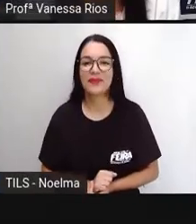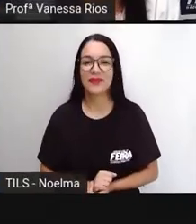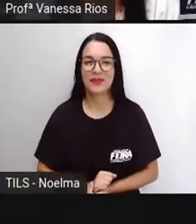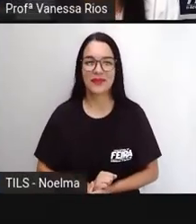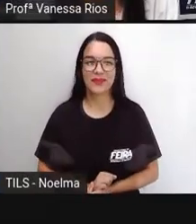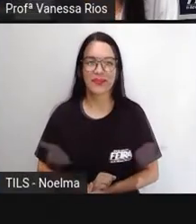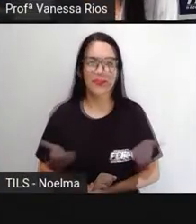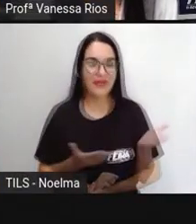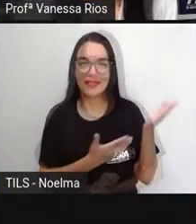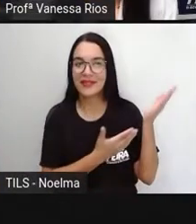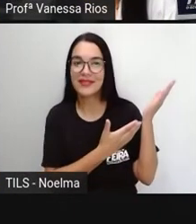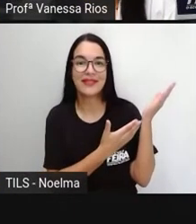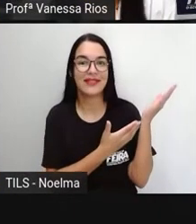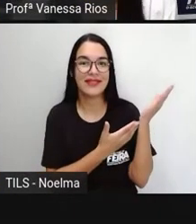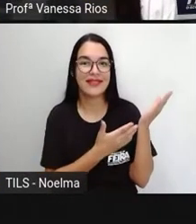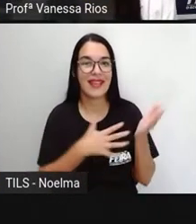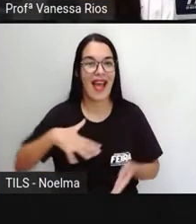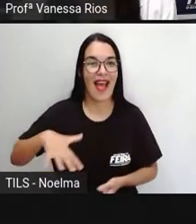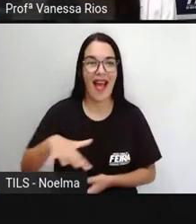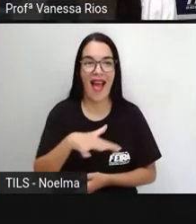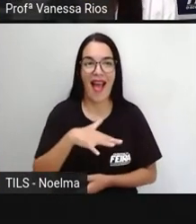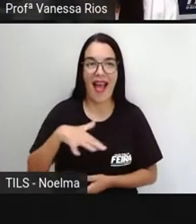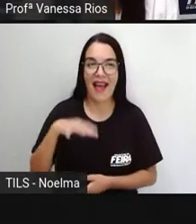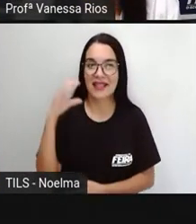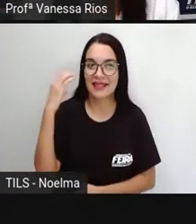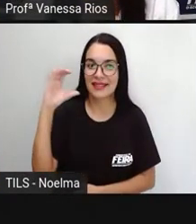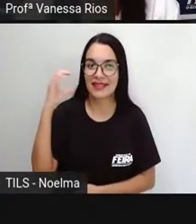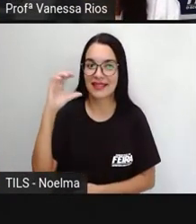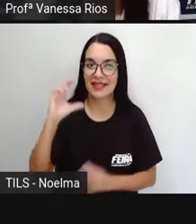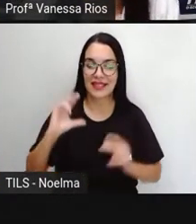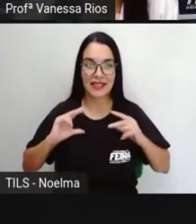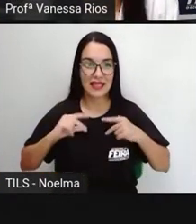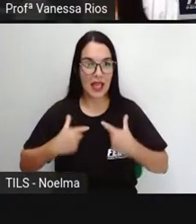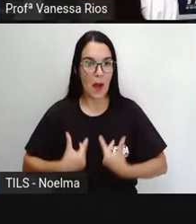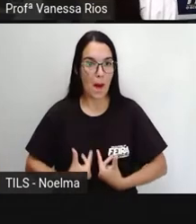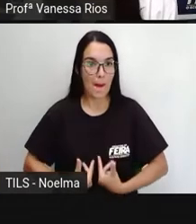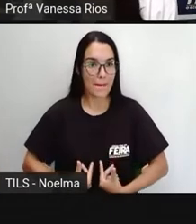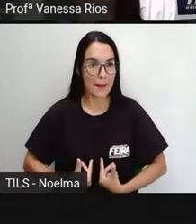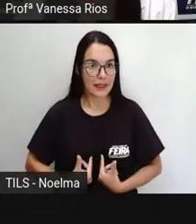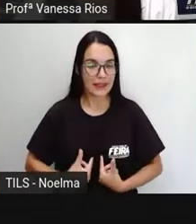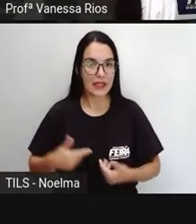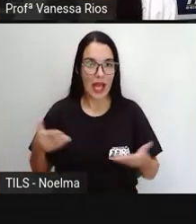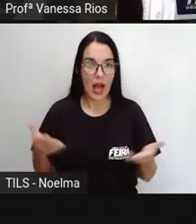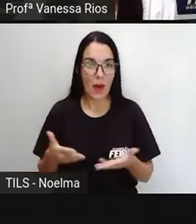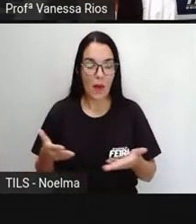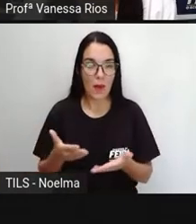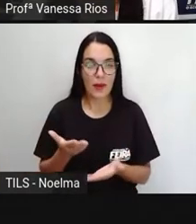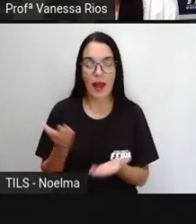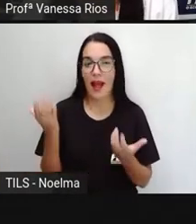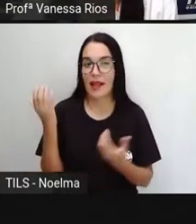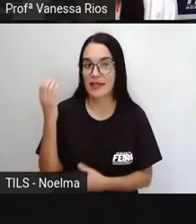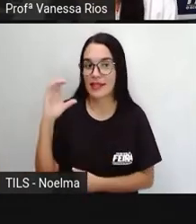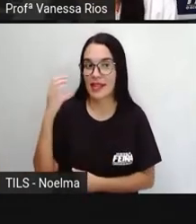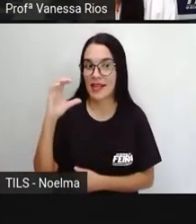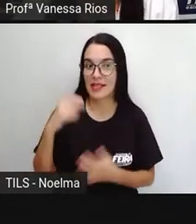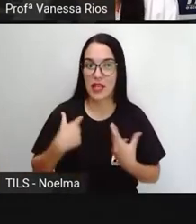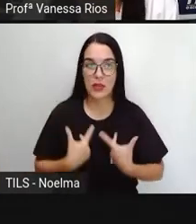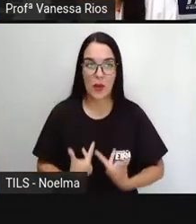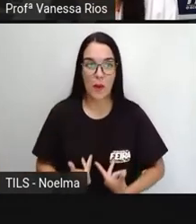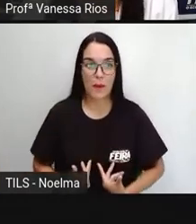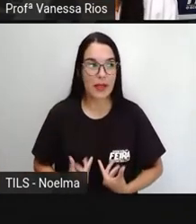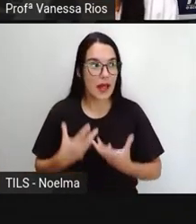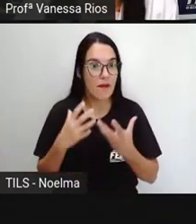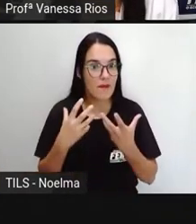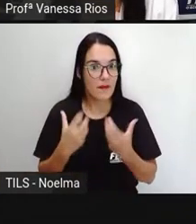lá. Nossa aula agora é de Ciências Humanas e nesta aula de Ciências Humanas nós vamos